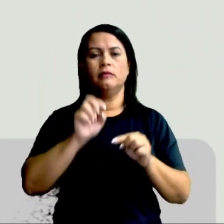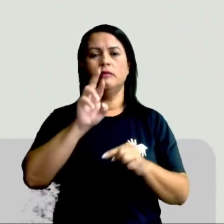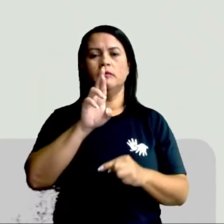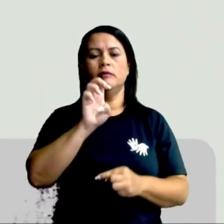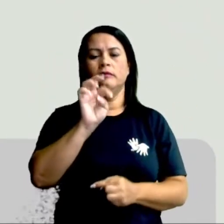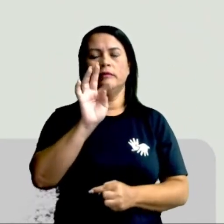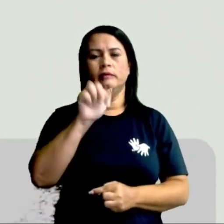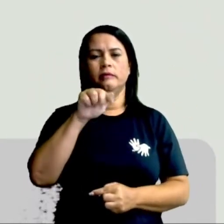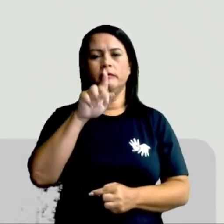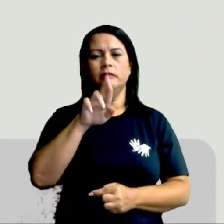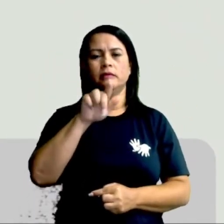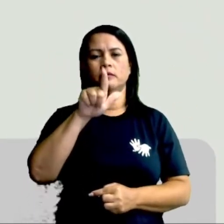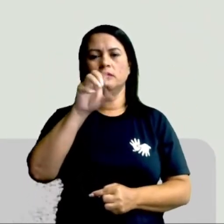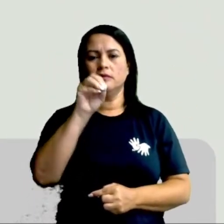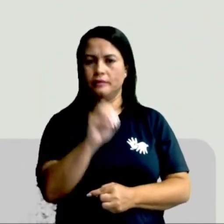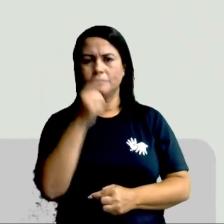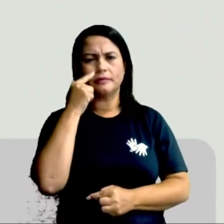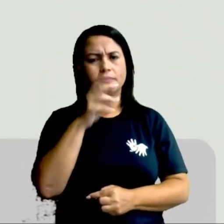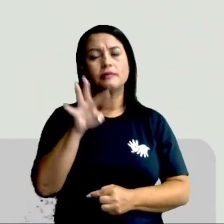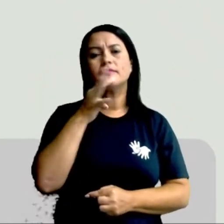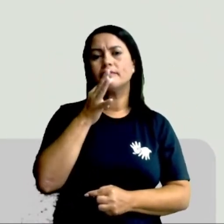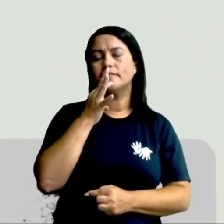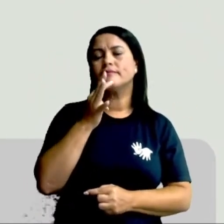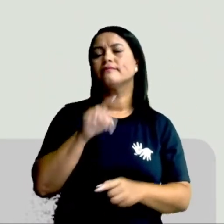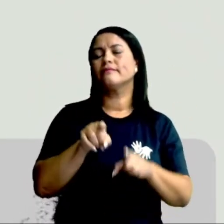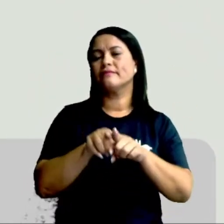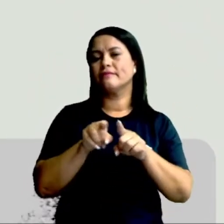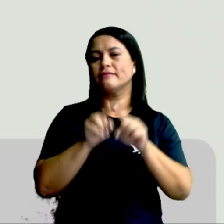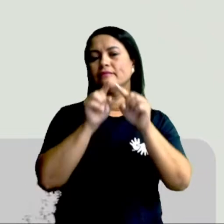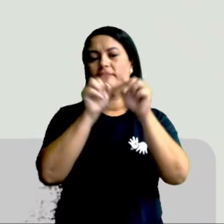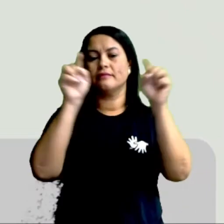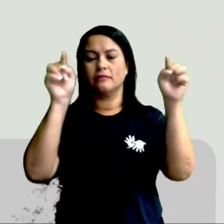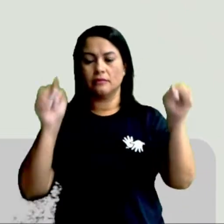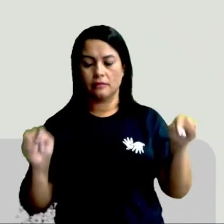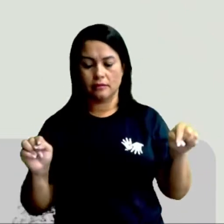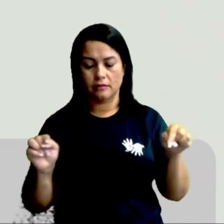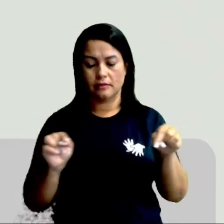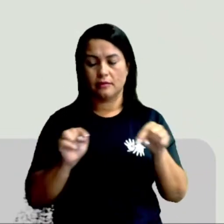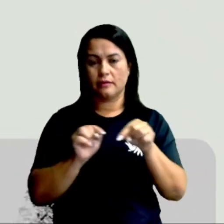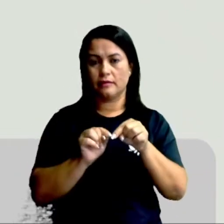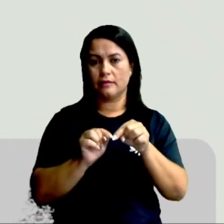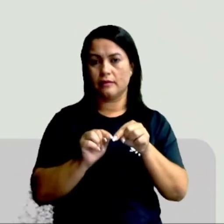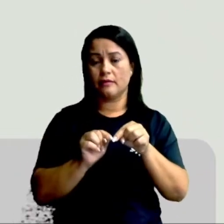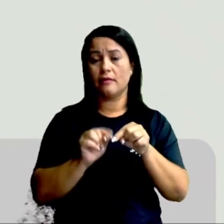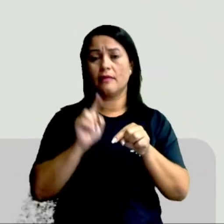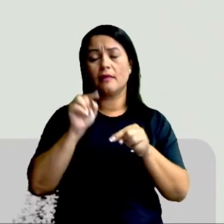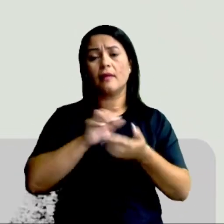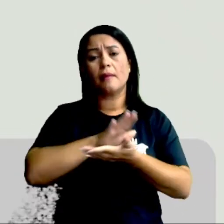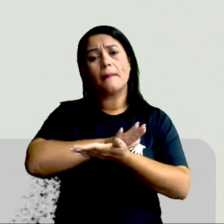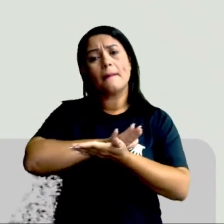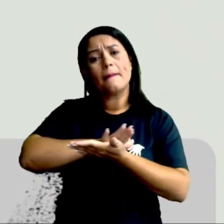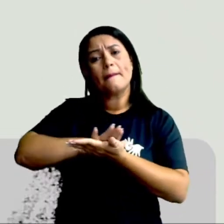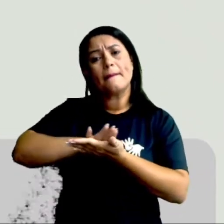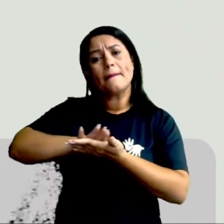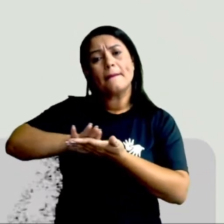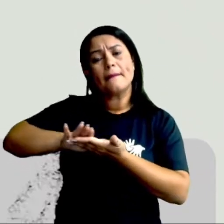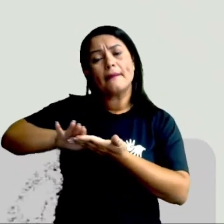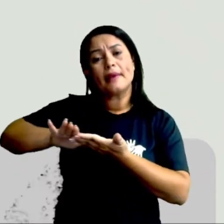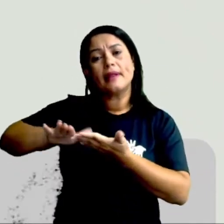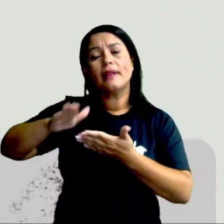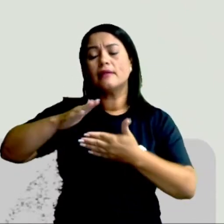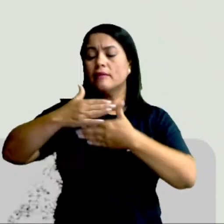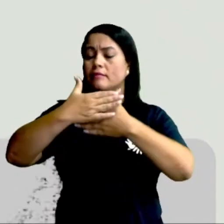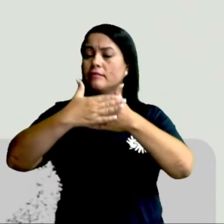nós conhecemos o retângulo. Figura fechada e plana, formada por